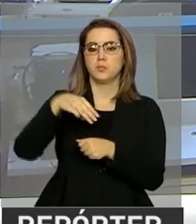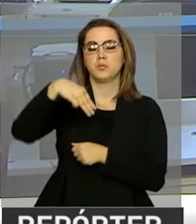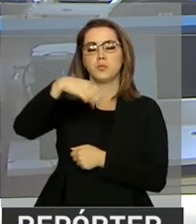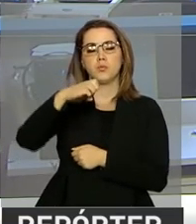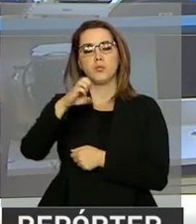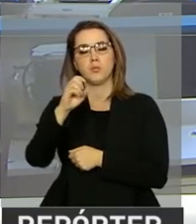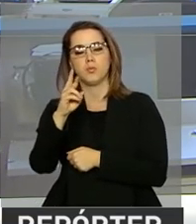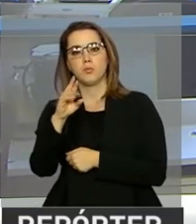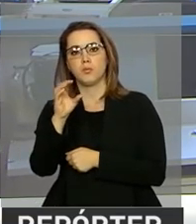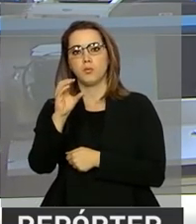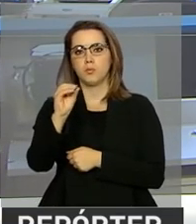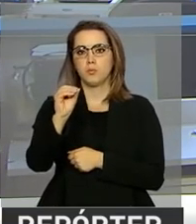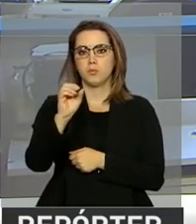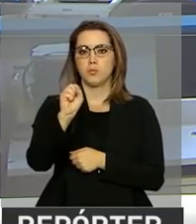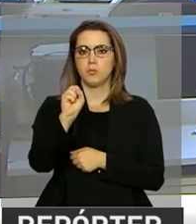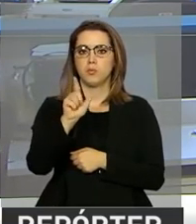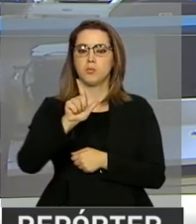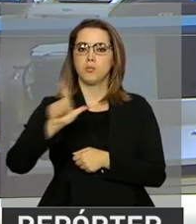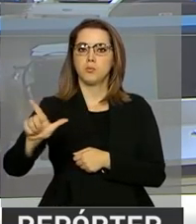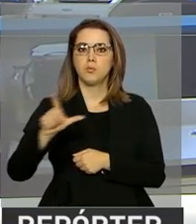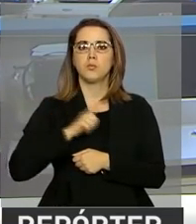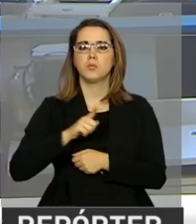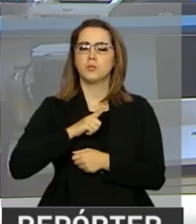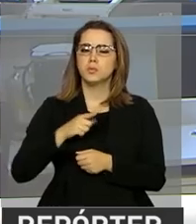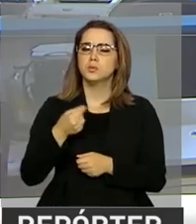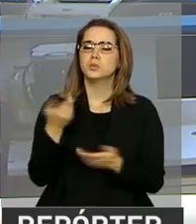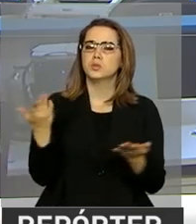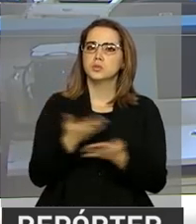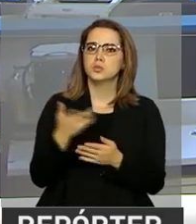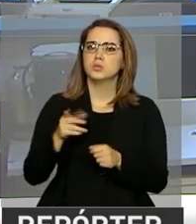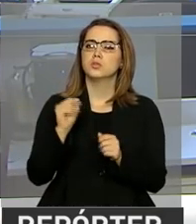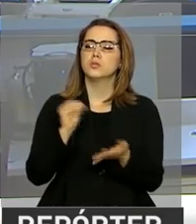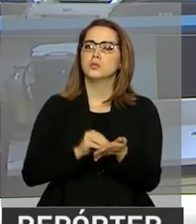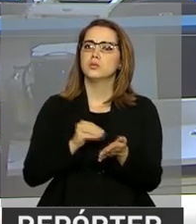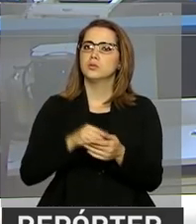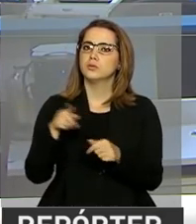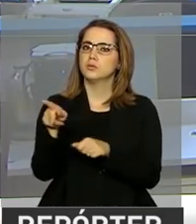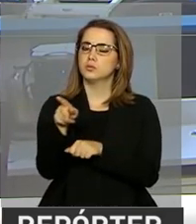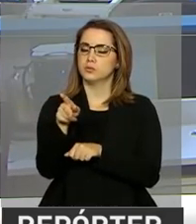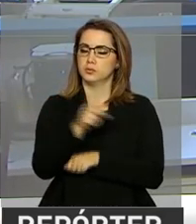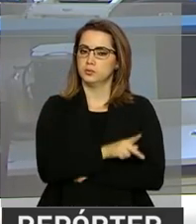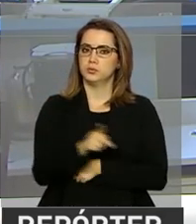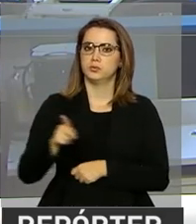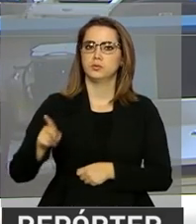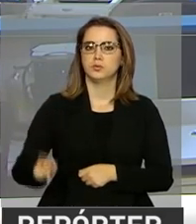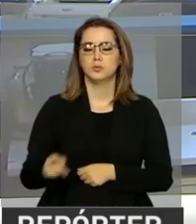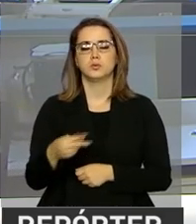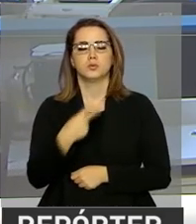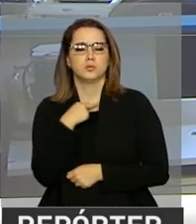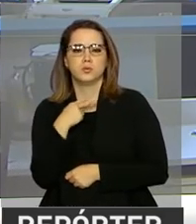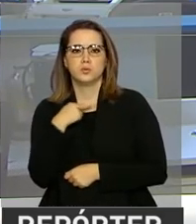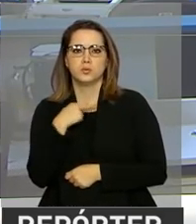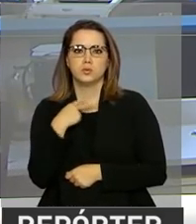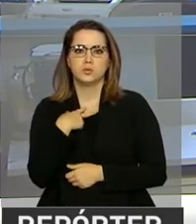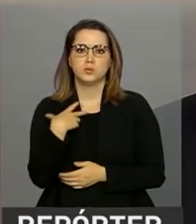o impasse da presidência temporária do bloco, que, segundo ele, não tem condições de ser assumida pela